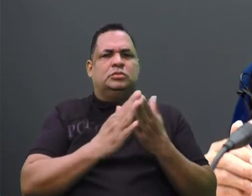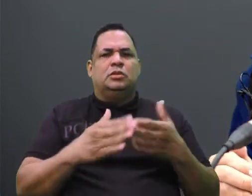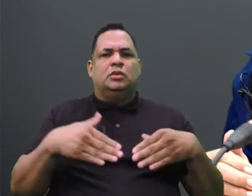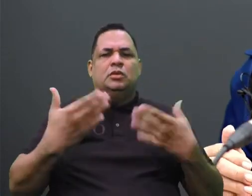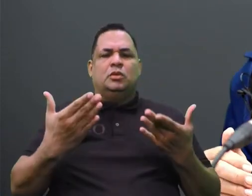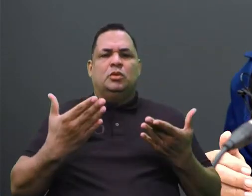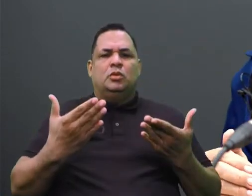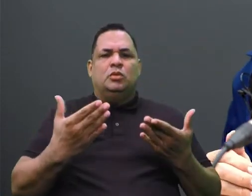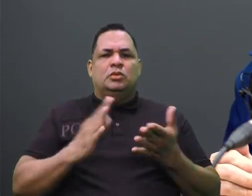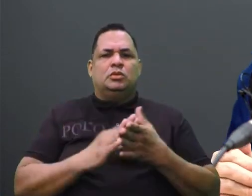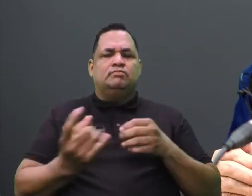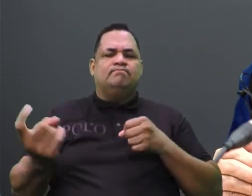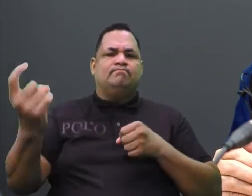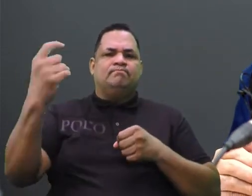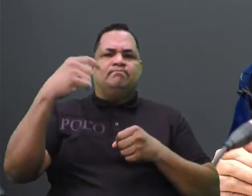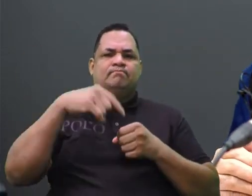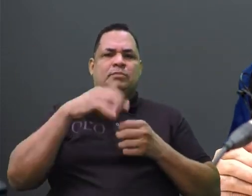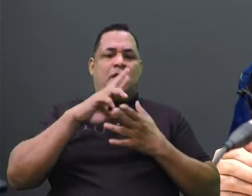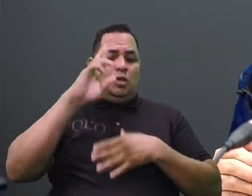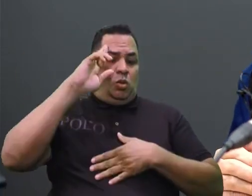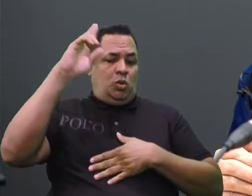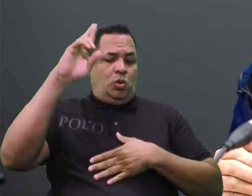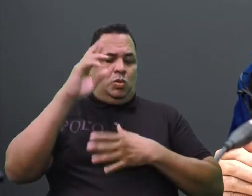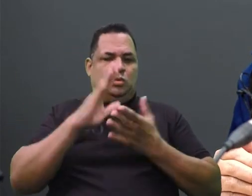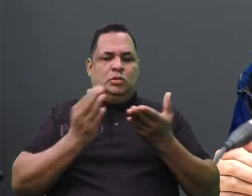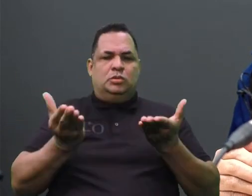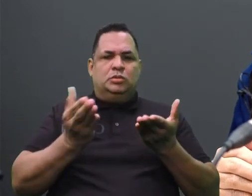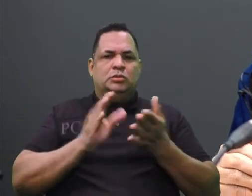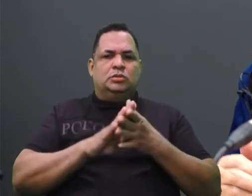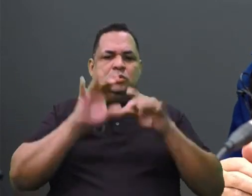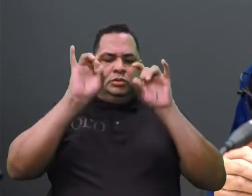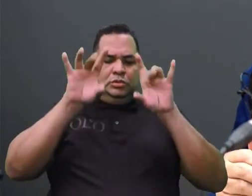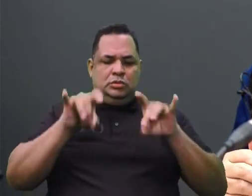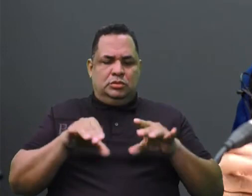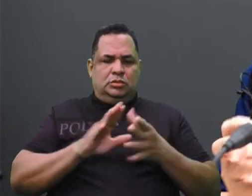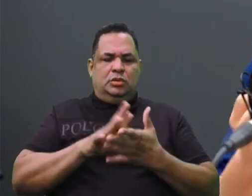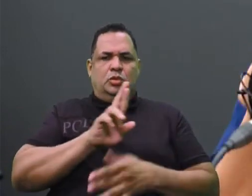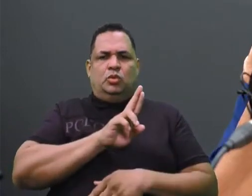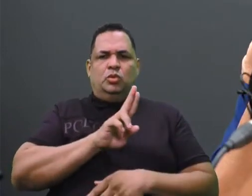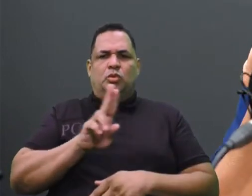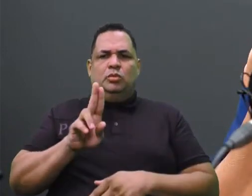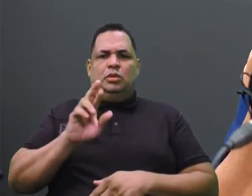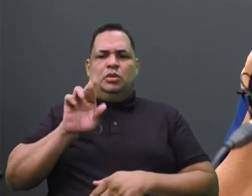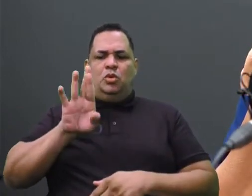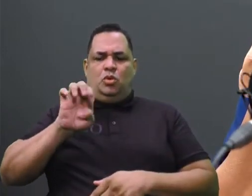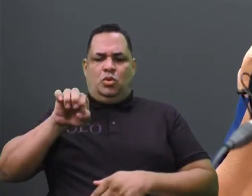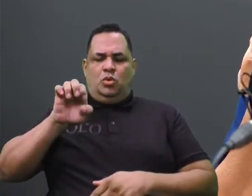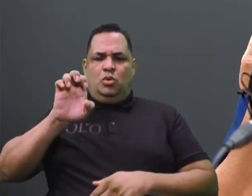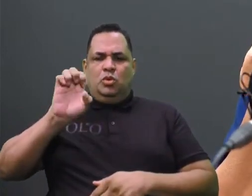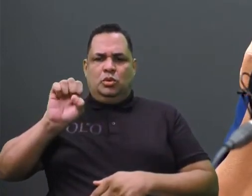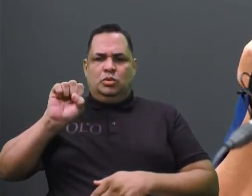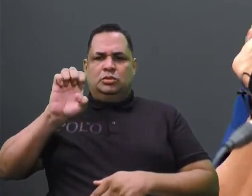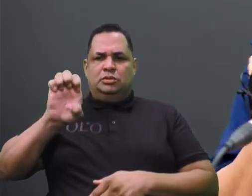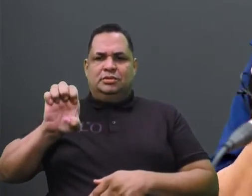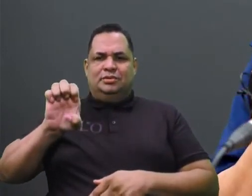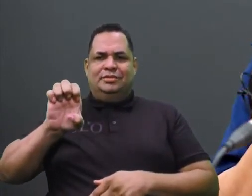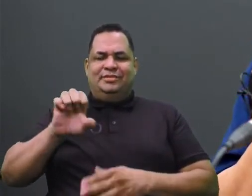Quando eu retornei, a diretora da divisão de ensino especial era Rose, o nome. Lembro até hoje do perfume dela,